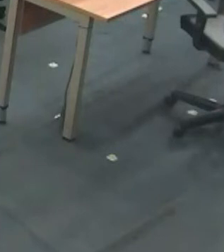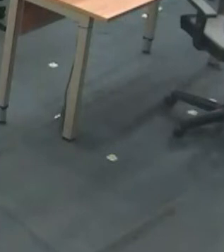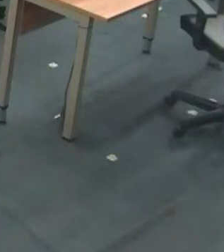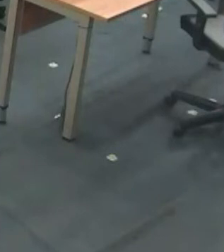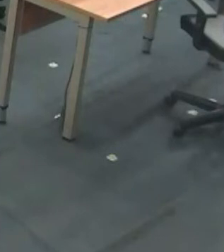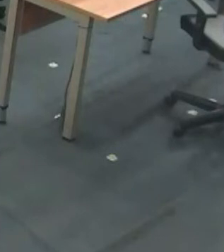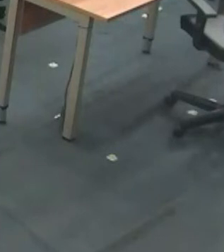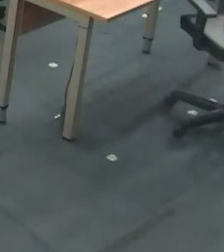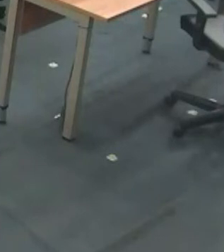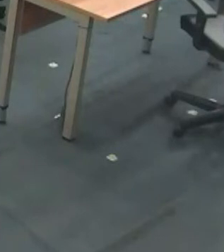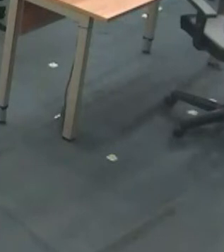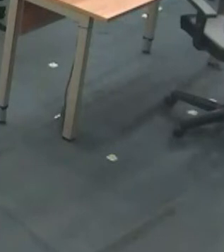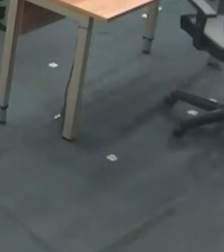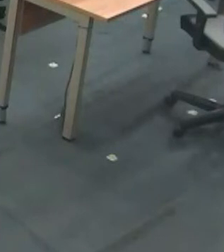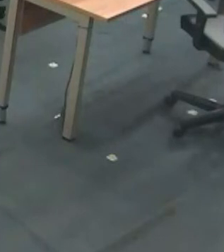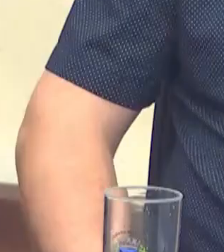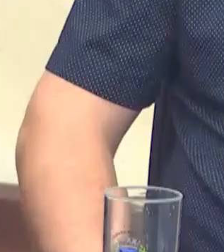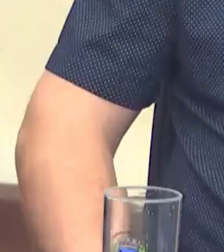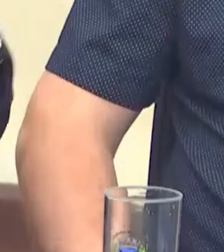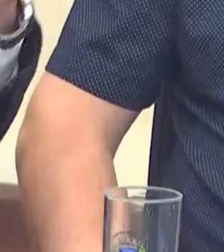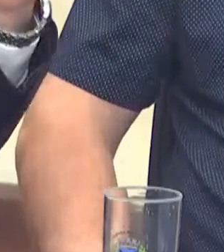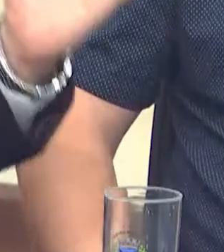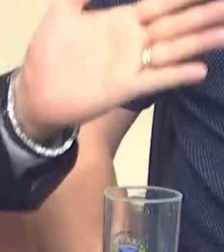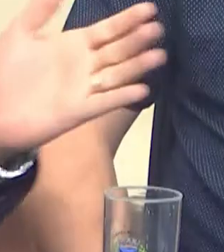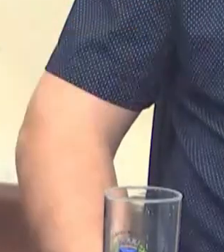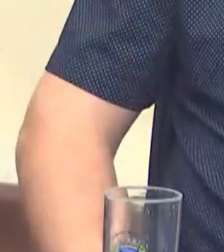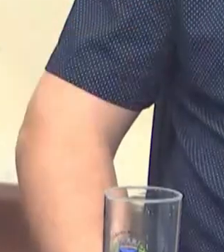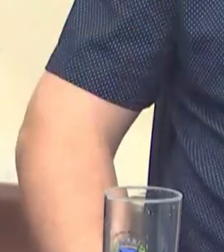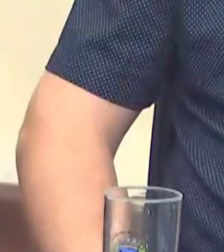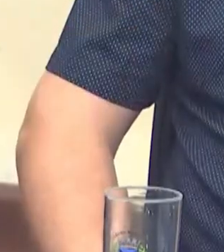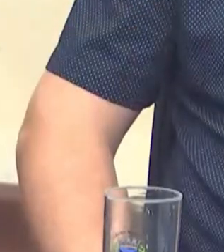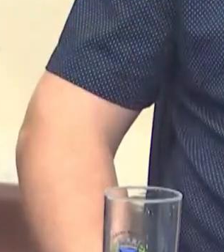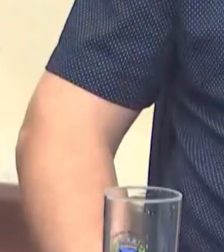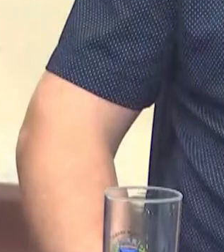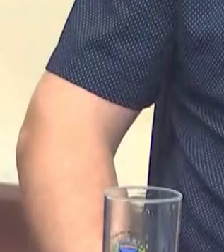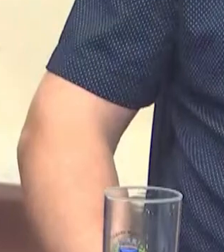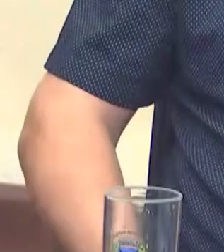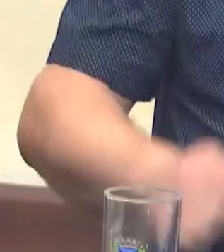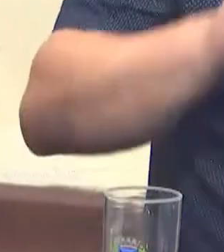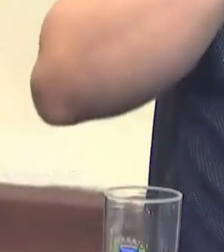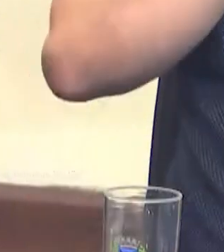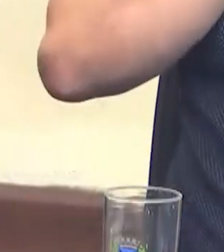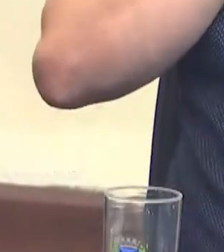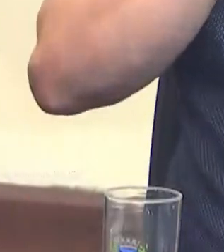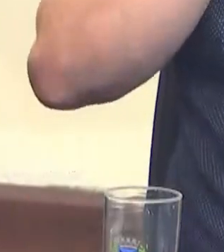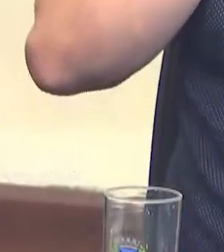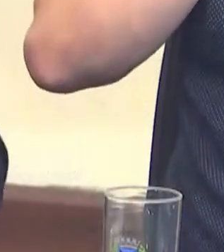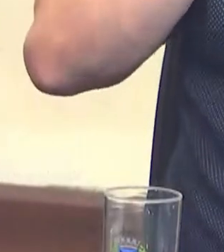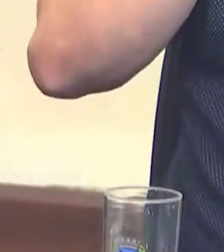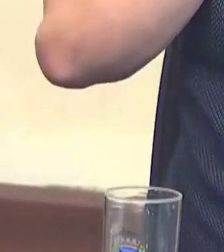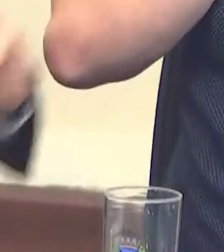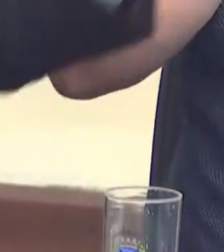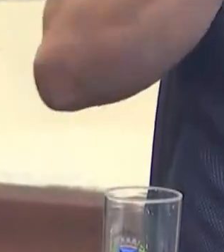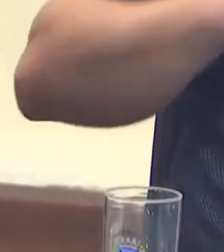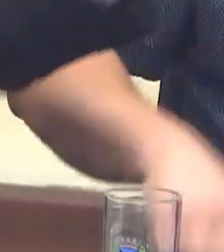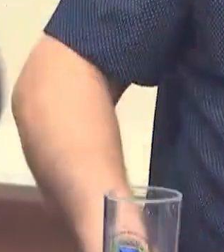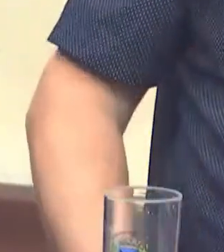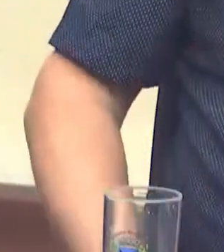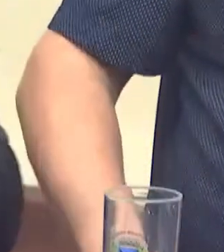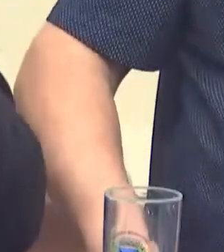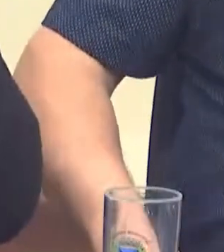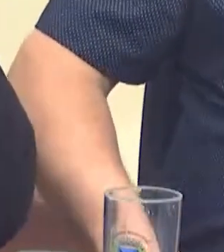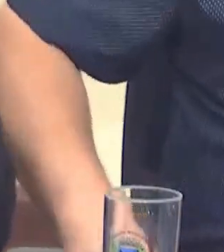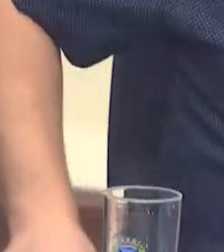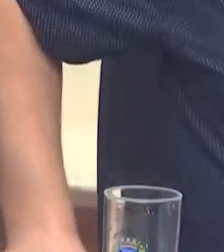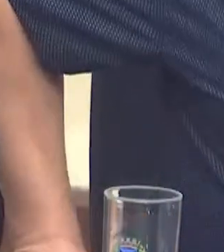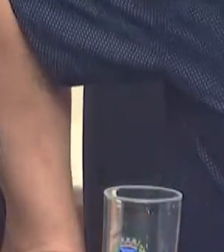Obrigado. Aos familiares que quiserem tirar foto aqui com os homenageados, pode subir aqui, tirar foto perto da bandeira, tirar foto na